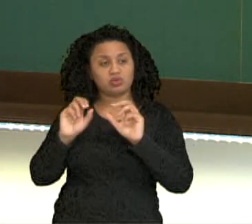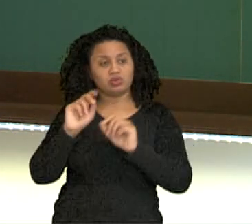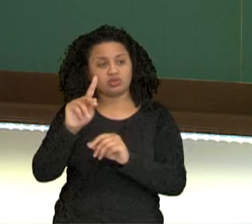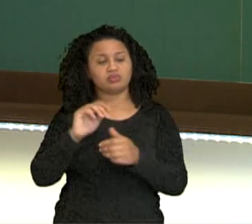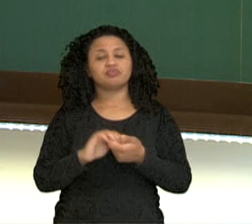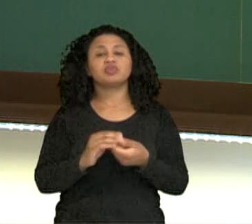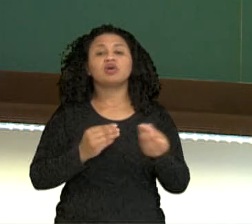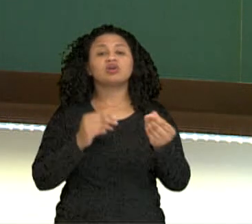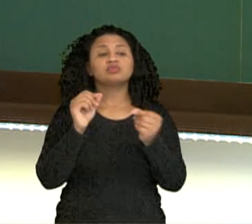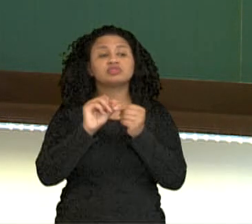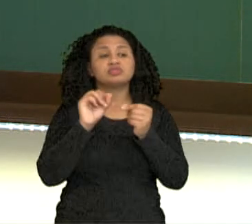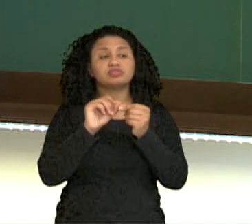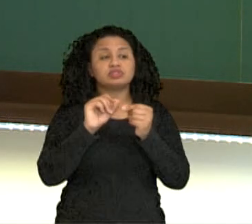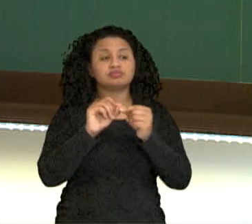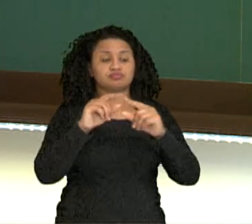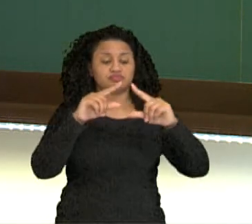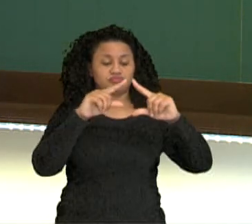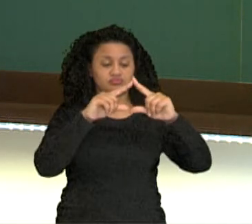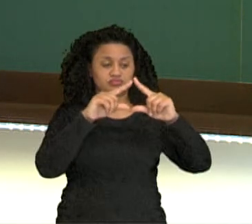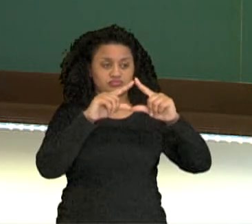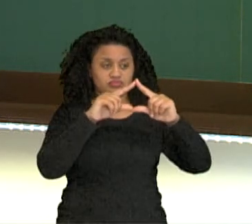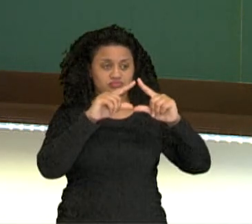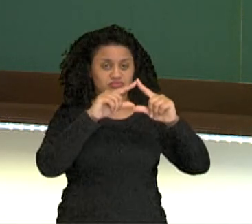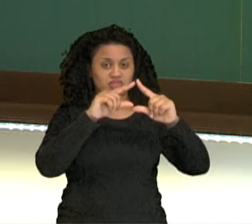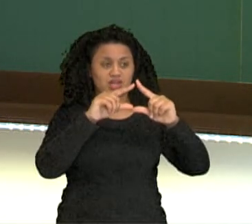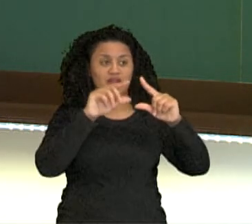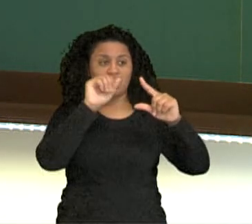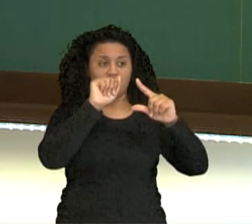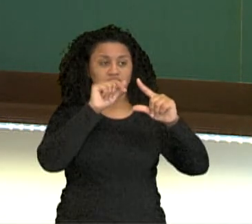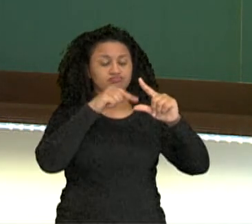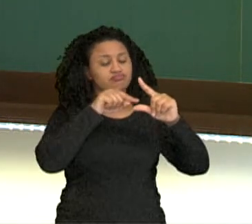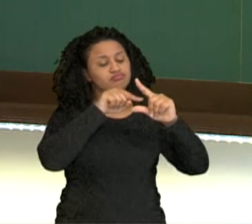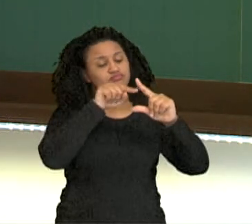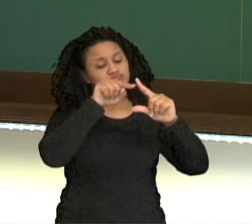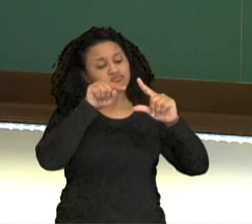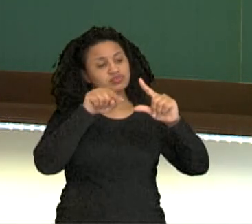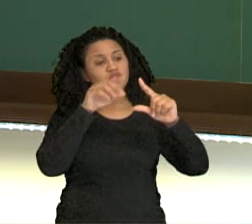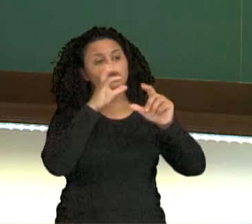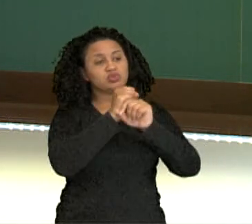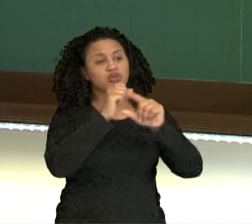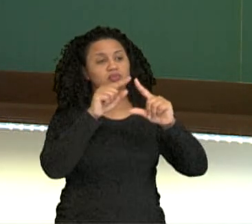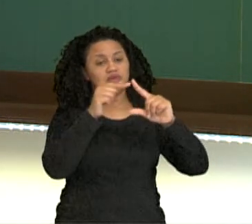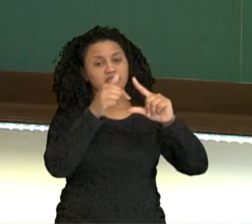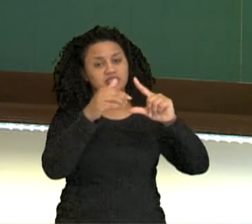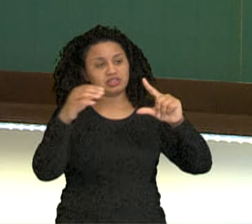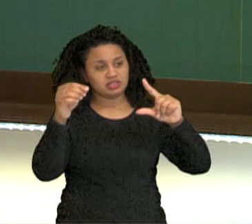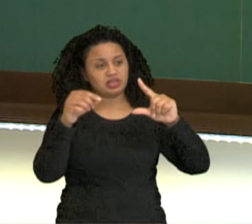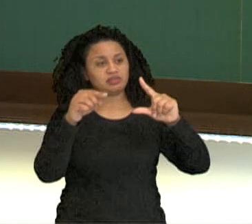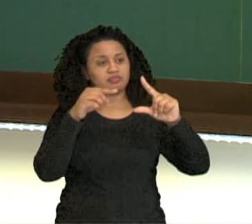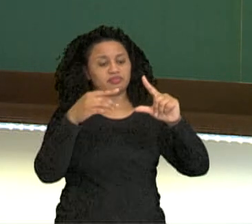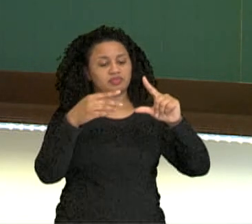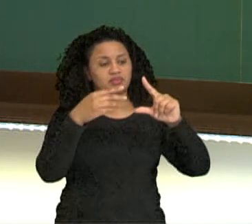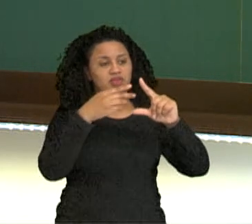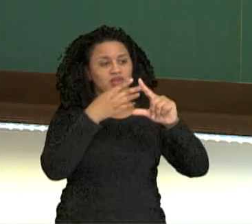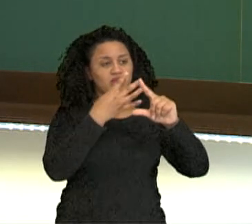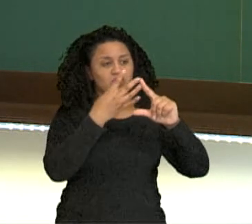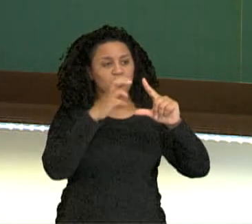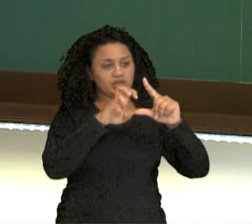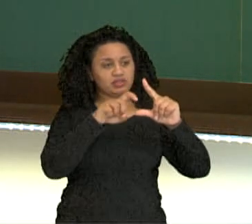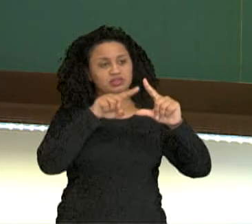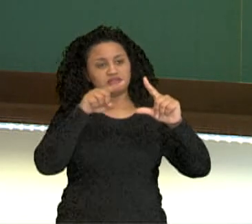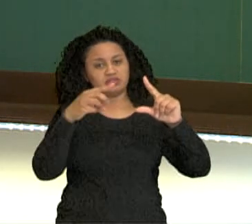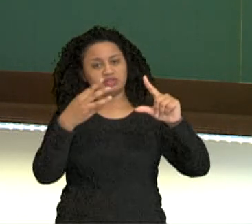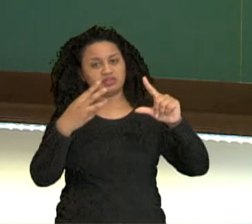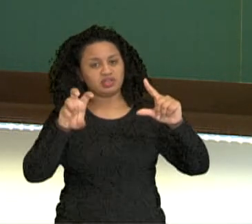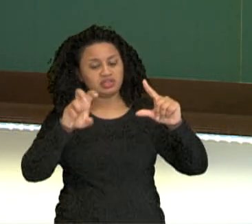vocês vão fazer? Vocês vão pegar lá no item A e vão somar 100 graus, mais 45 graus,